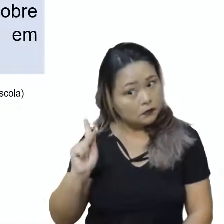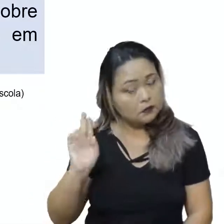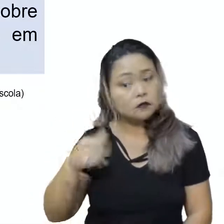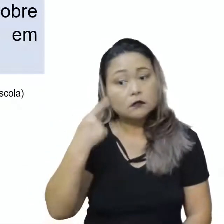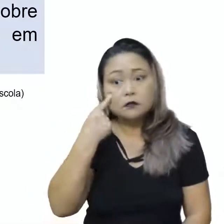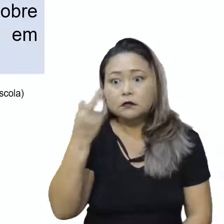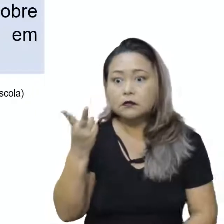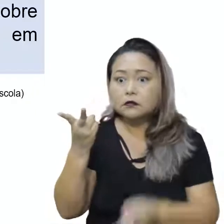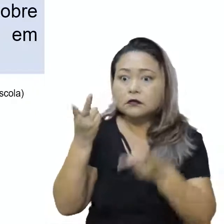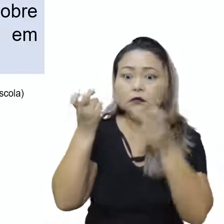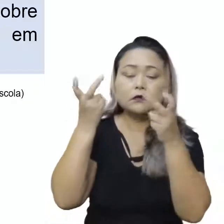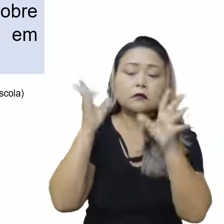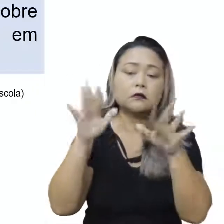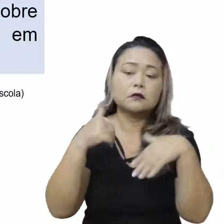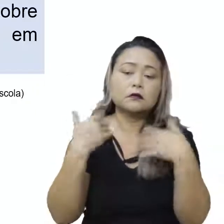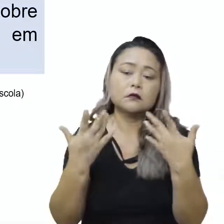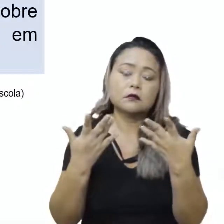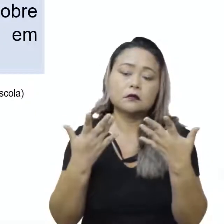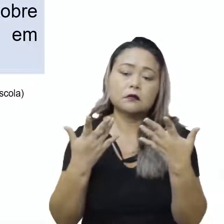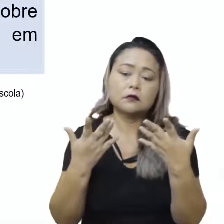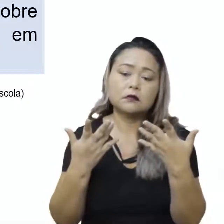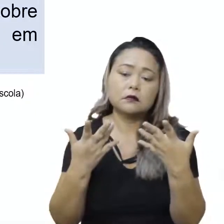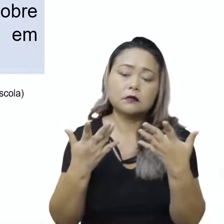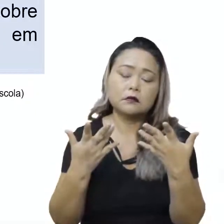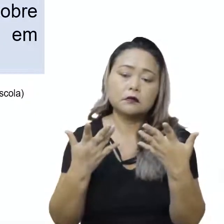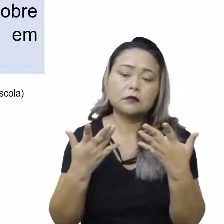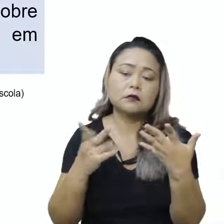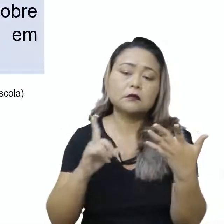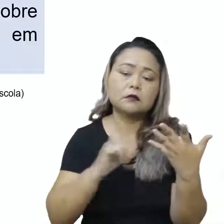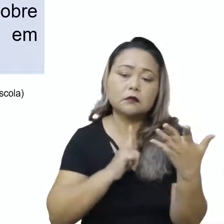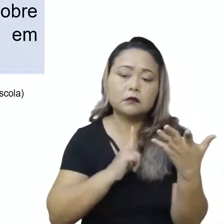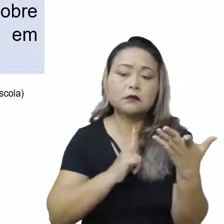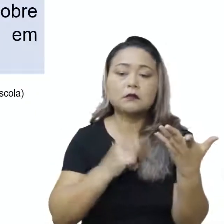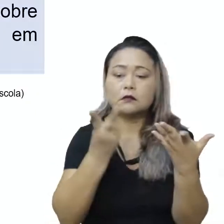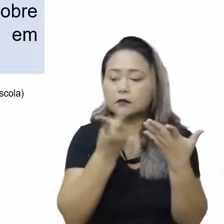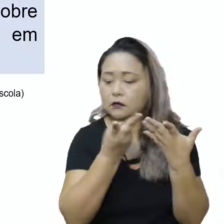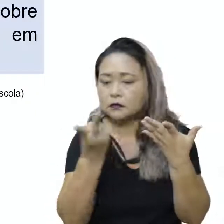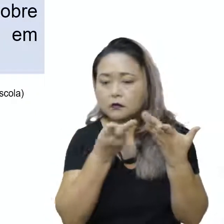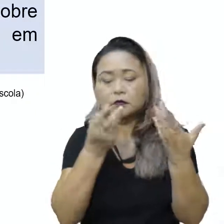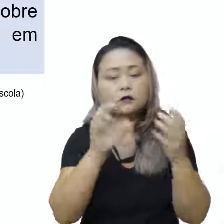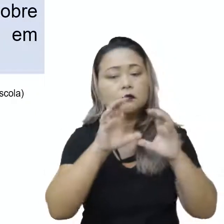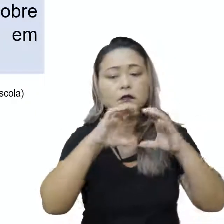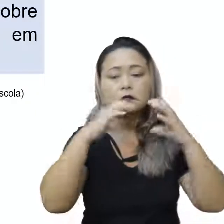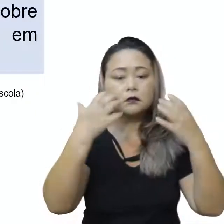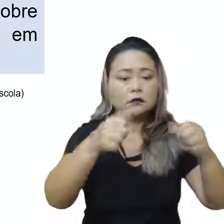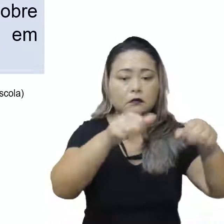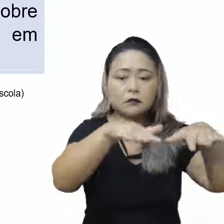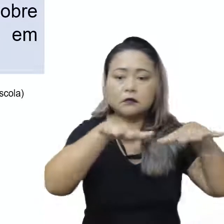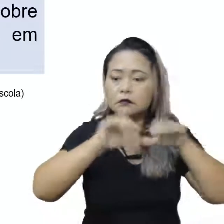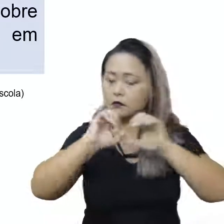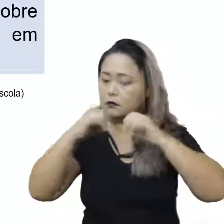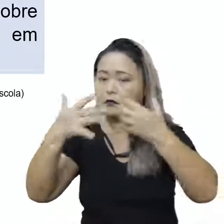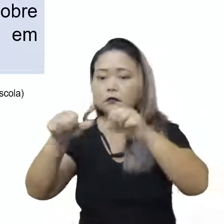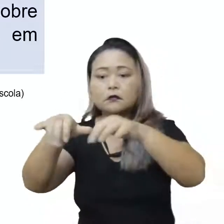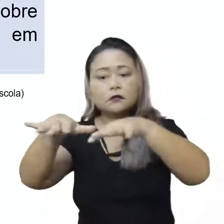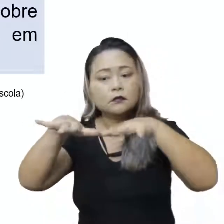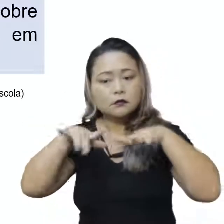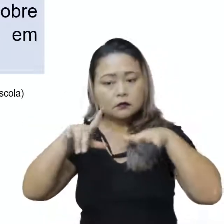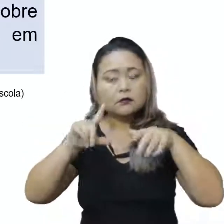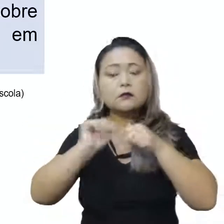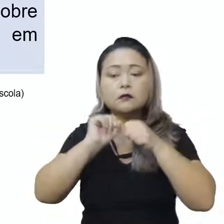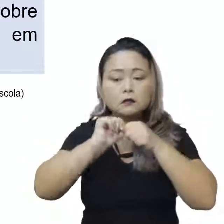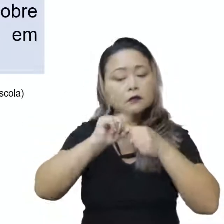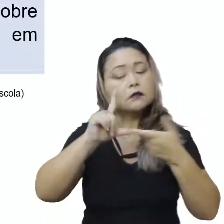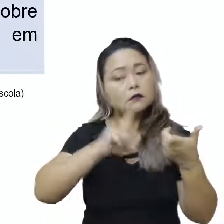percebam que são duas conferências promovidas pela ONU